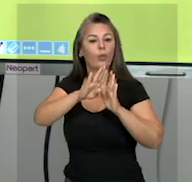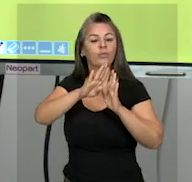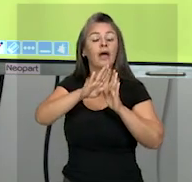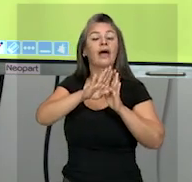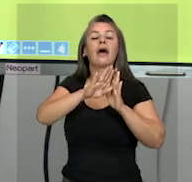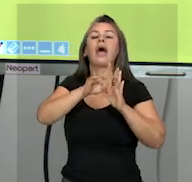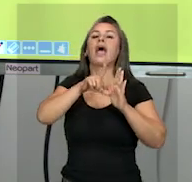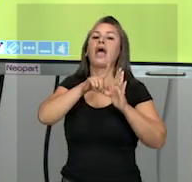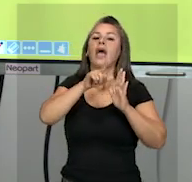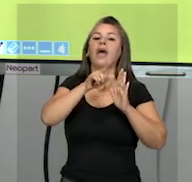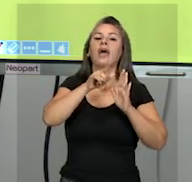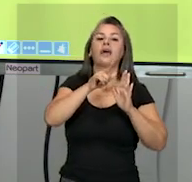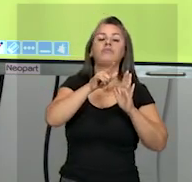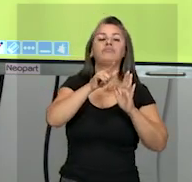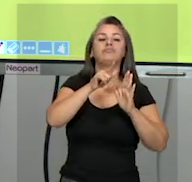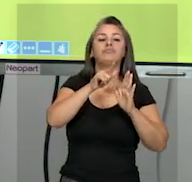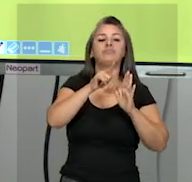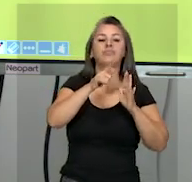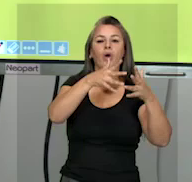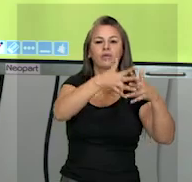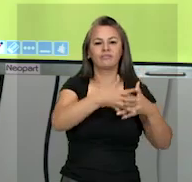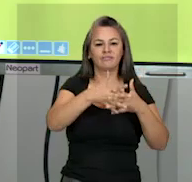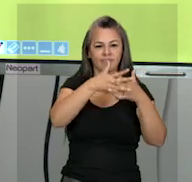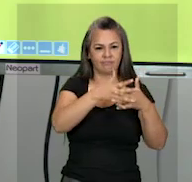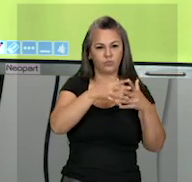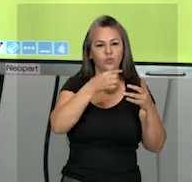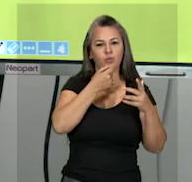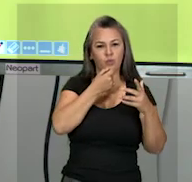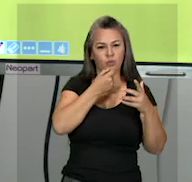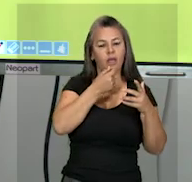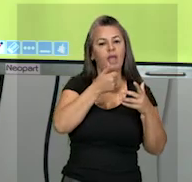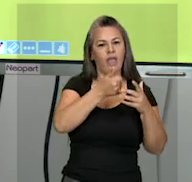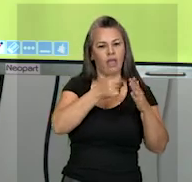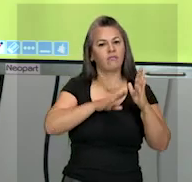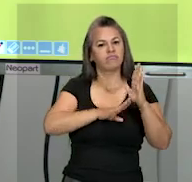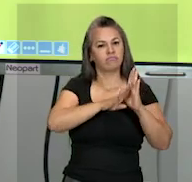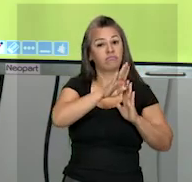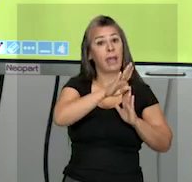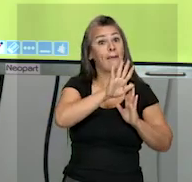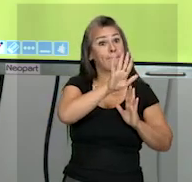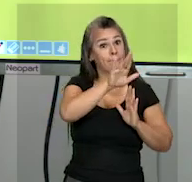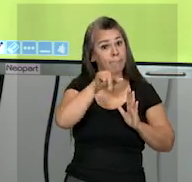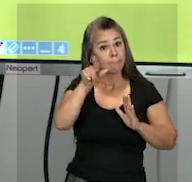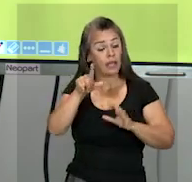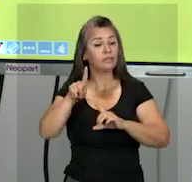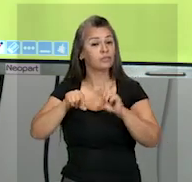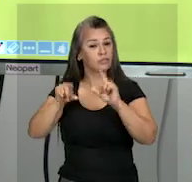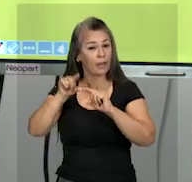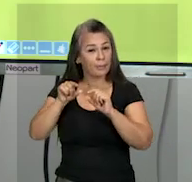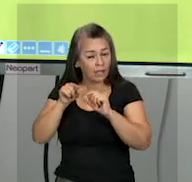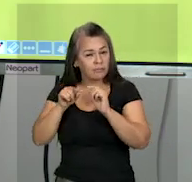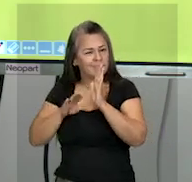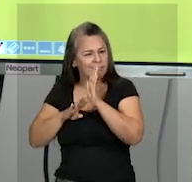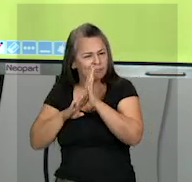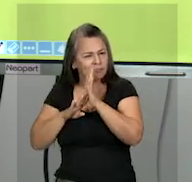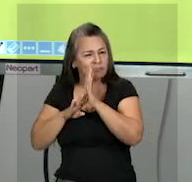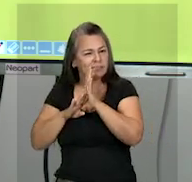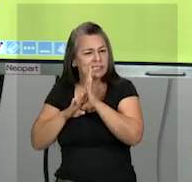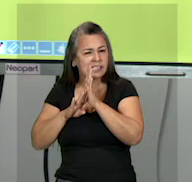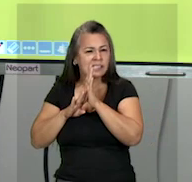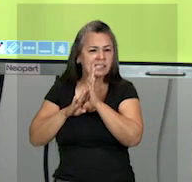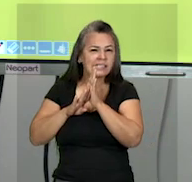Estados Unidos. Mas o Japão ele tem uma certa capacidade de internacionalização também. Por mais que às